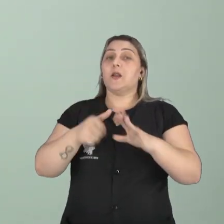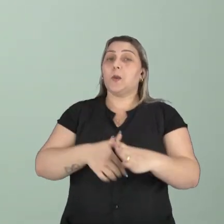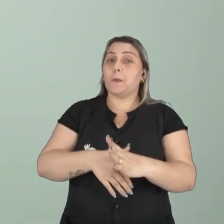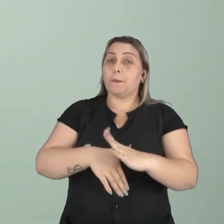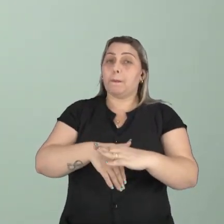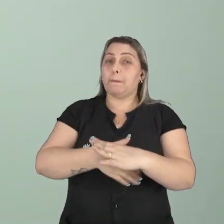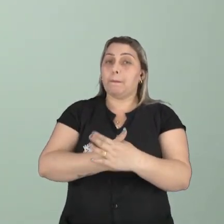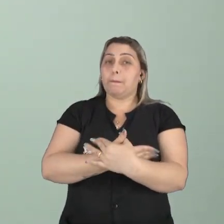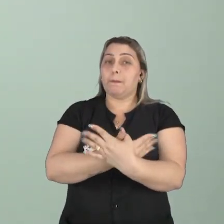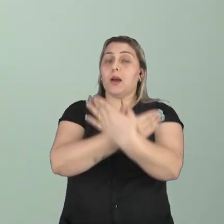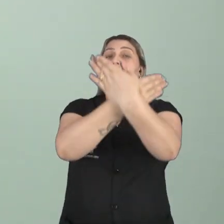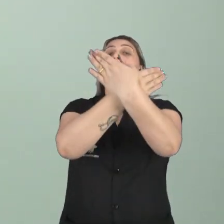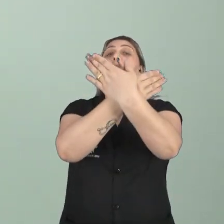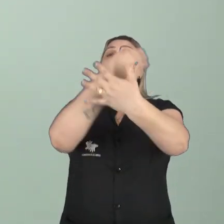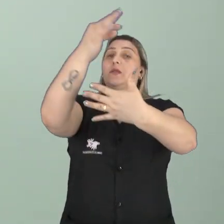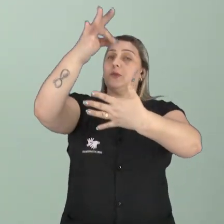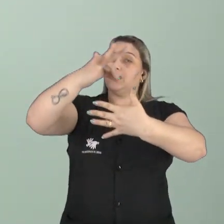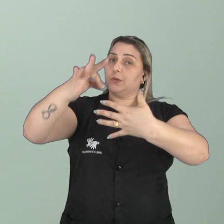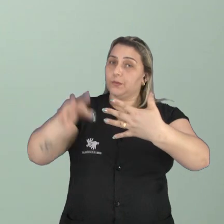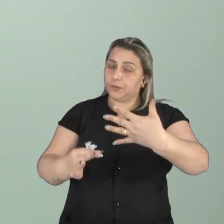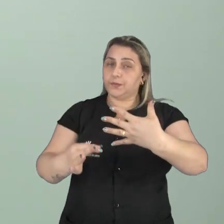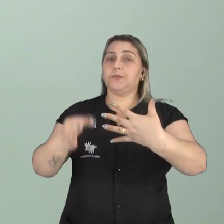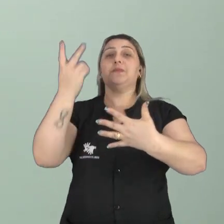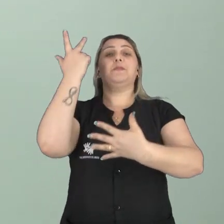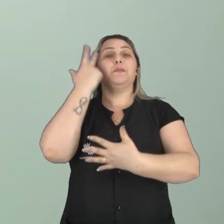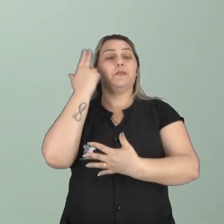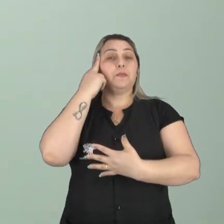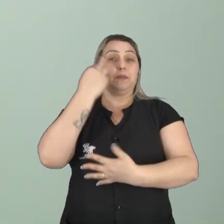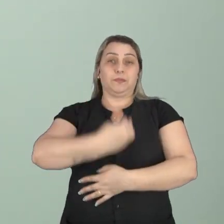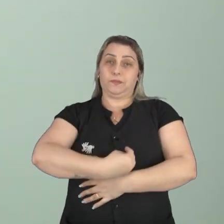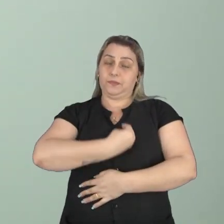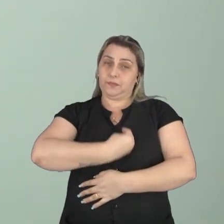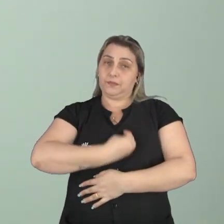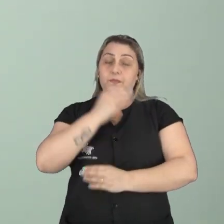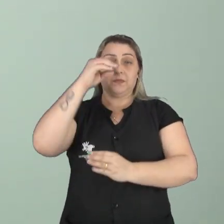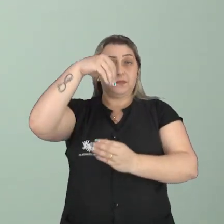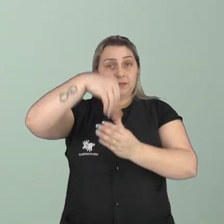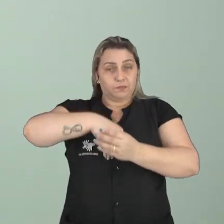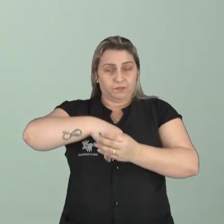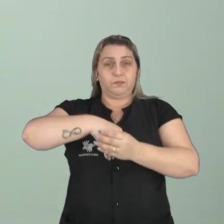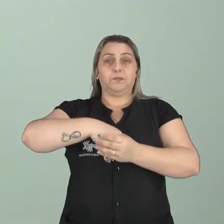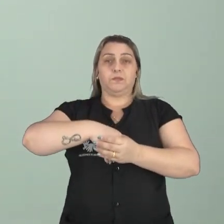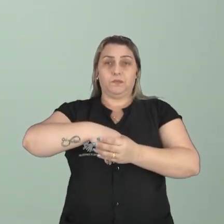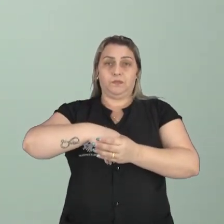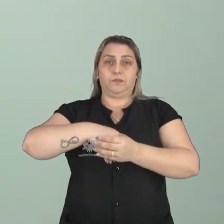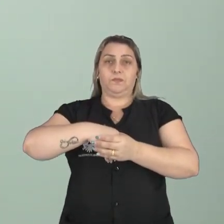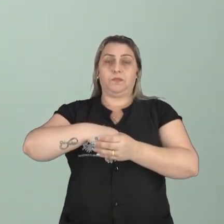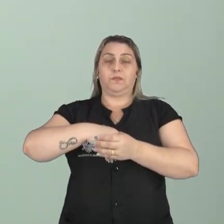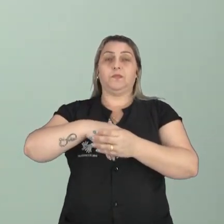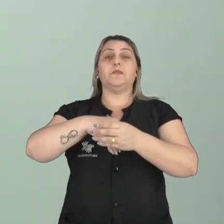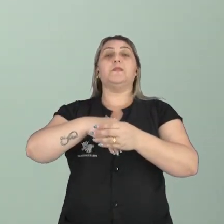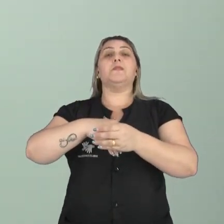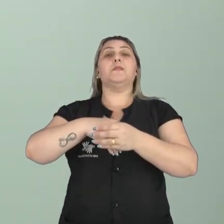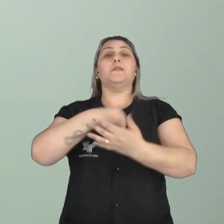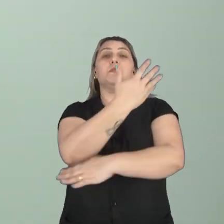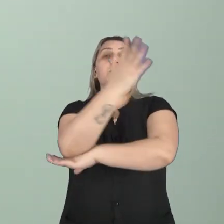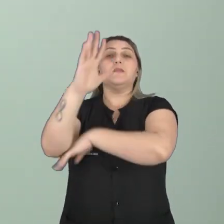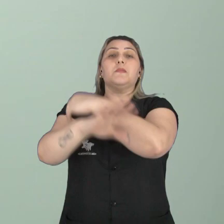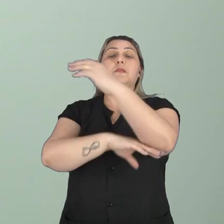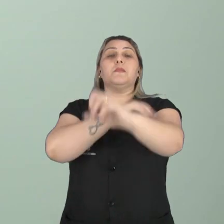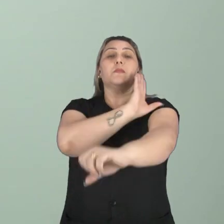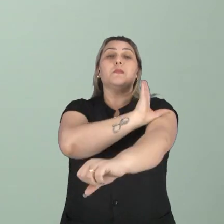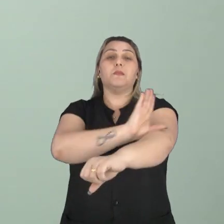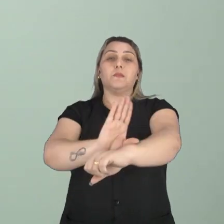pássaro. Então isso são os elementos naturais que estão presentes dentro da paisagem cultural ou